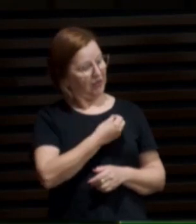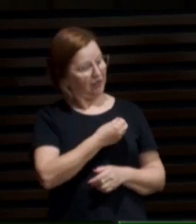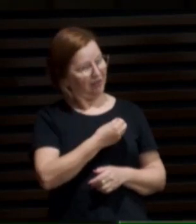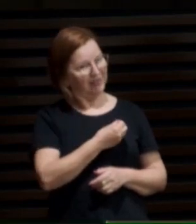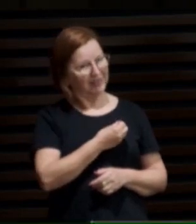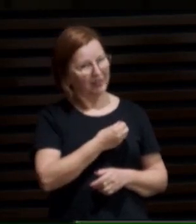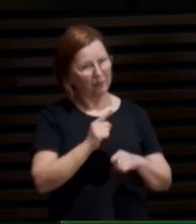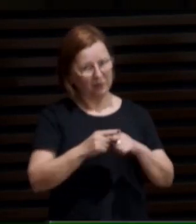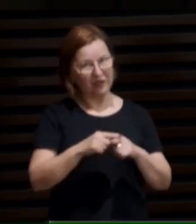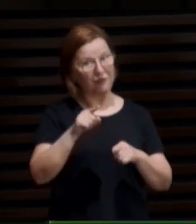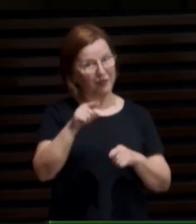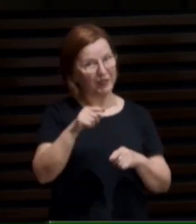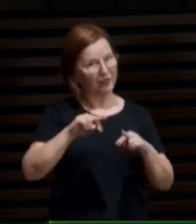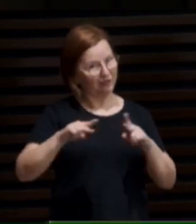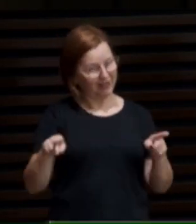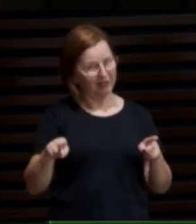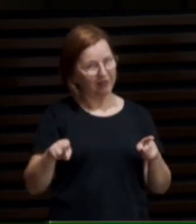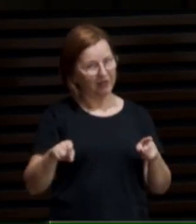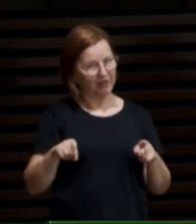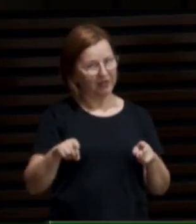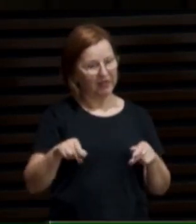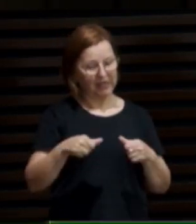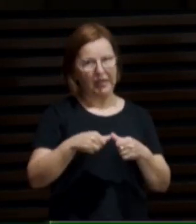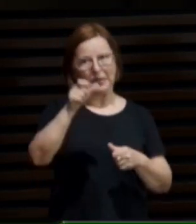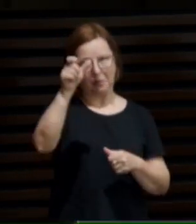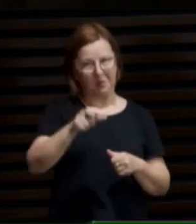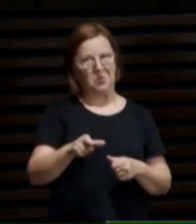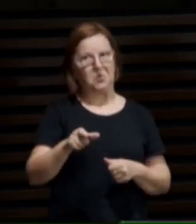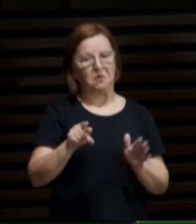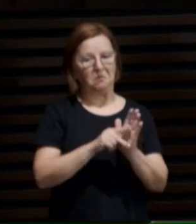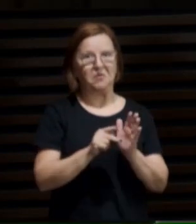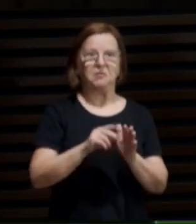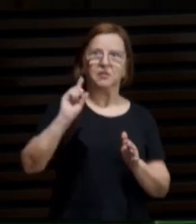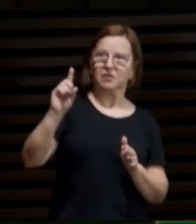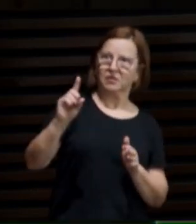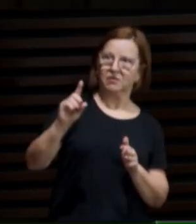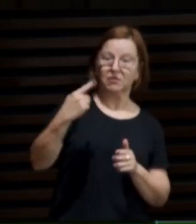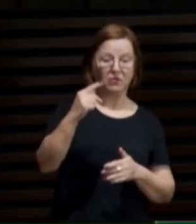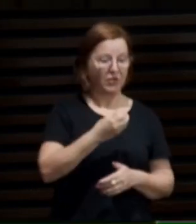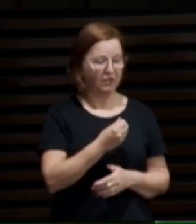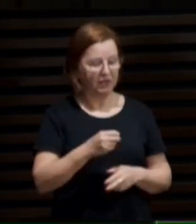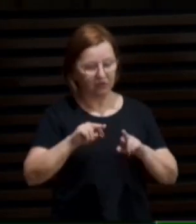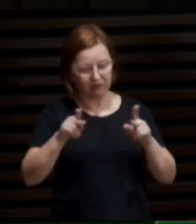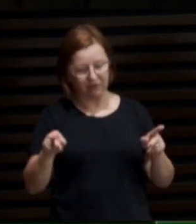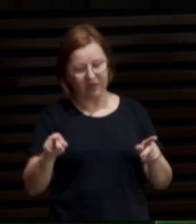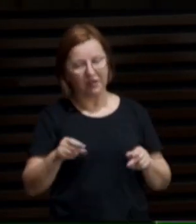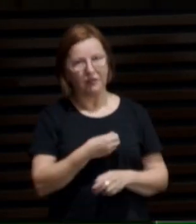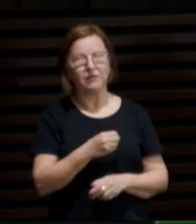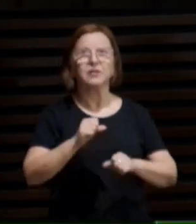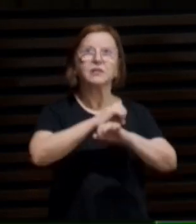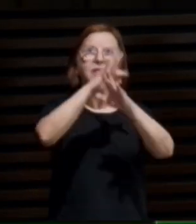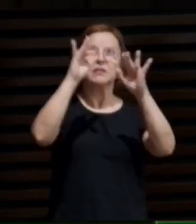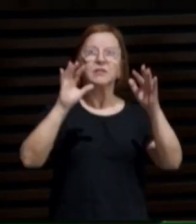essa pessoa é de Deus. Ele tem uma vida que é diferente, uma vida que glorifica a Deus.